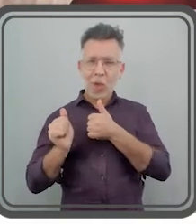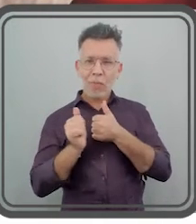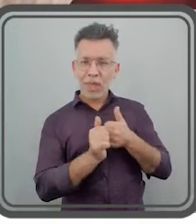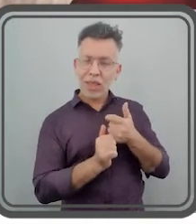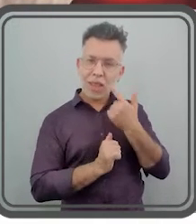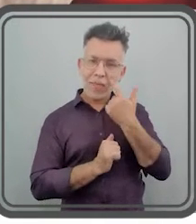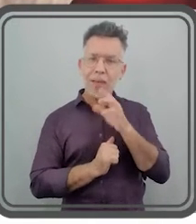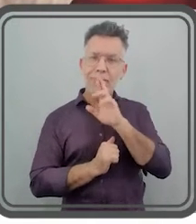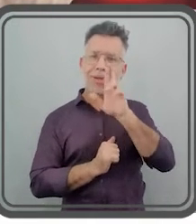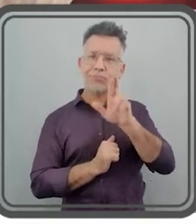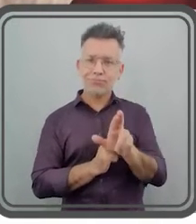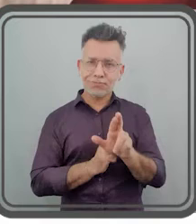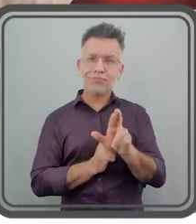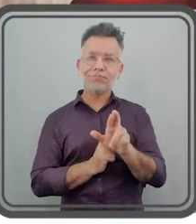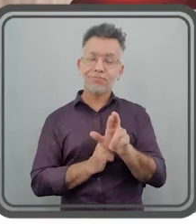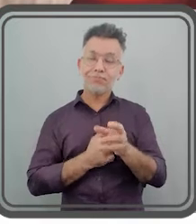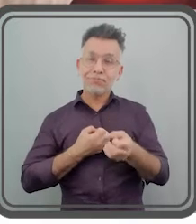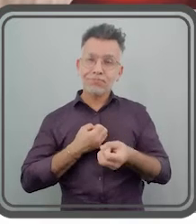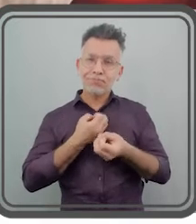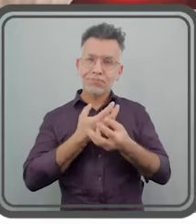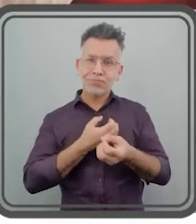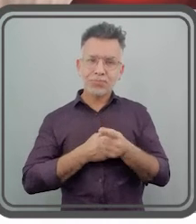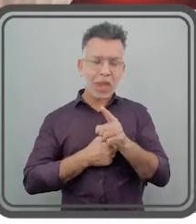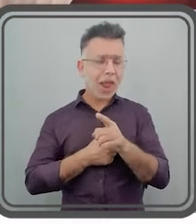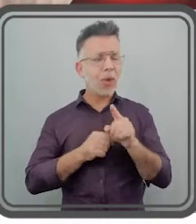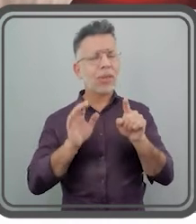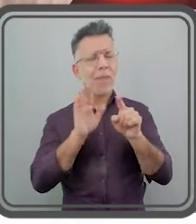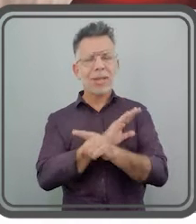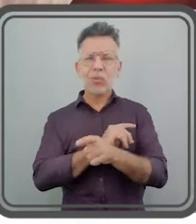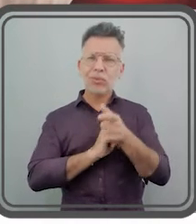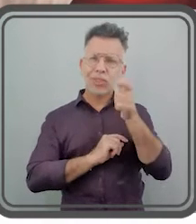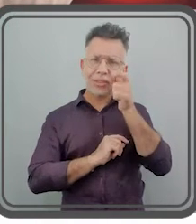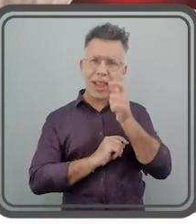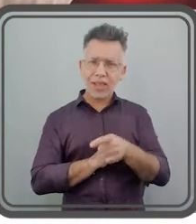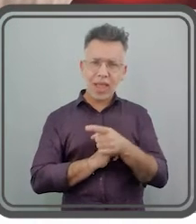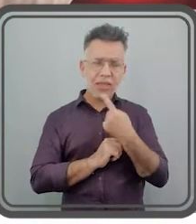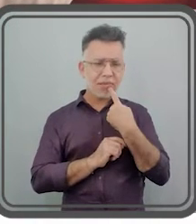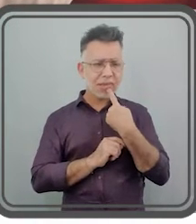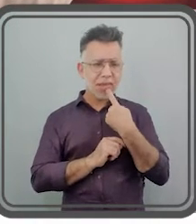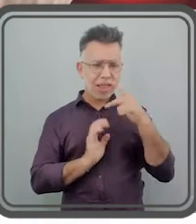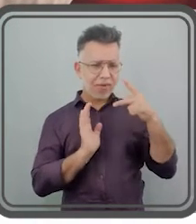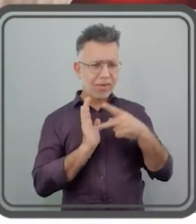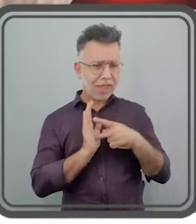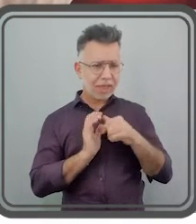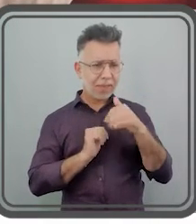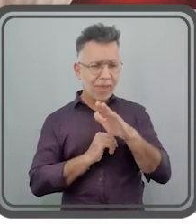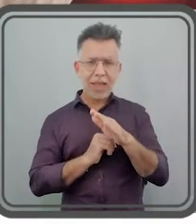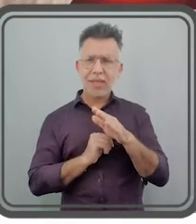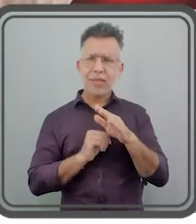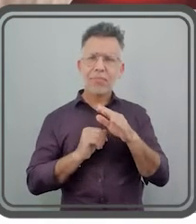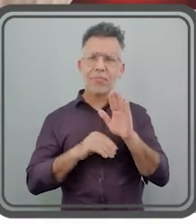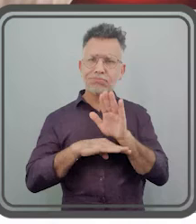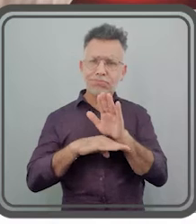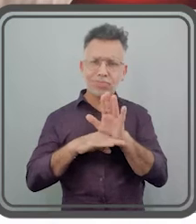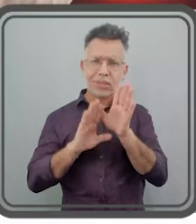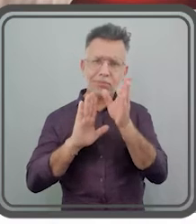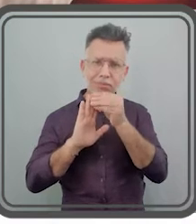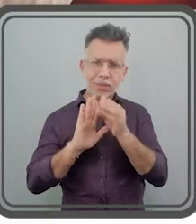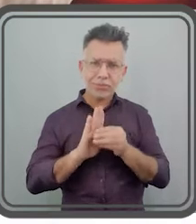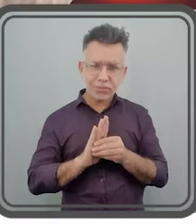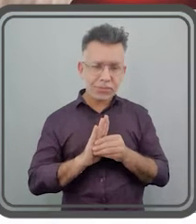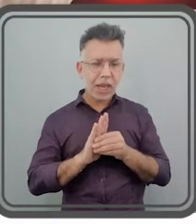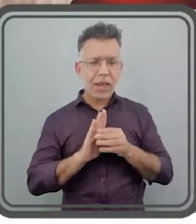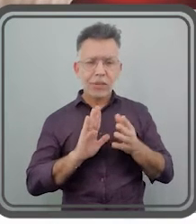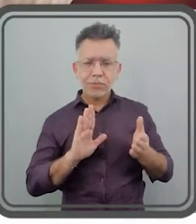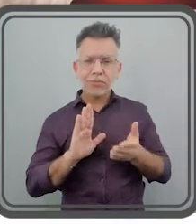acompanhando aqui para trazer um pouquinho tem uma pergunta interessante aqui na verdade eu vou trazer mais para o a usar porque é